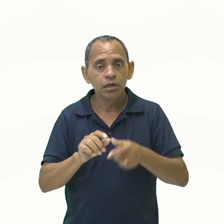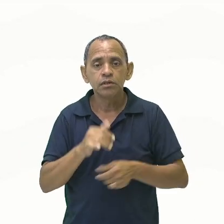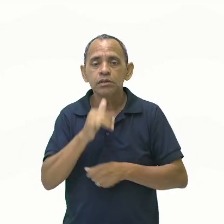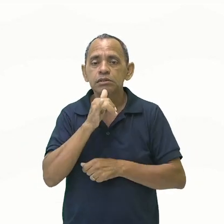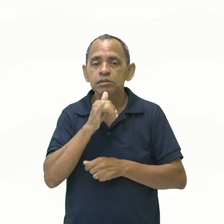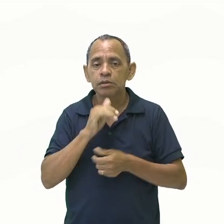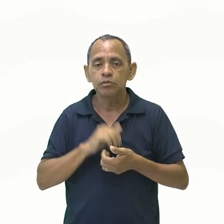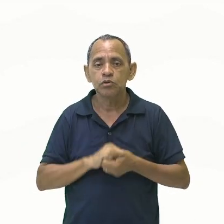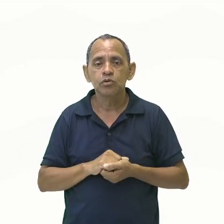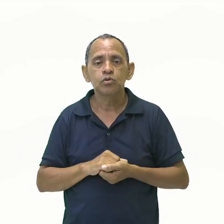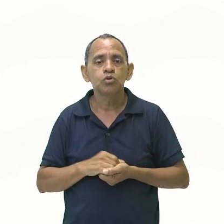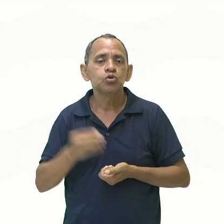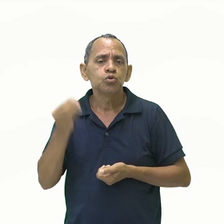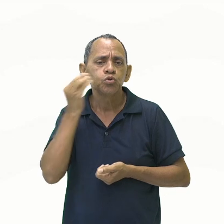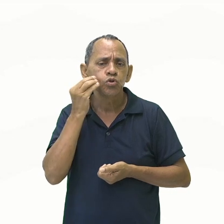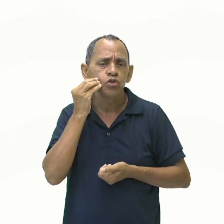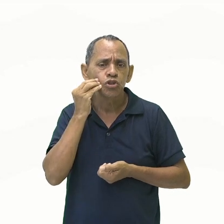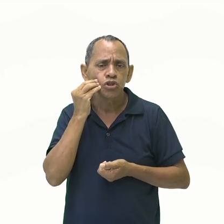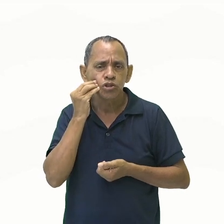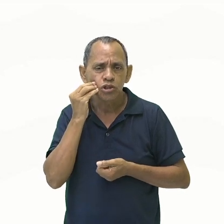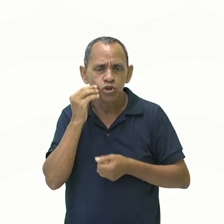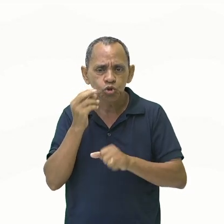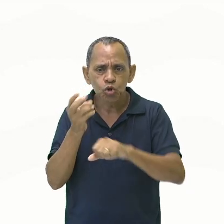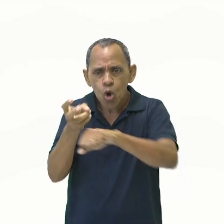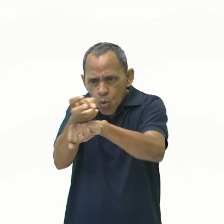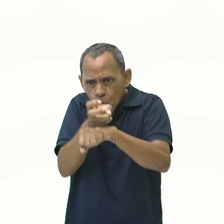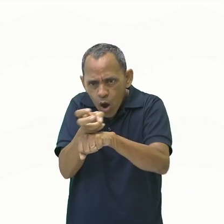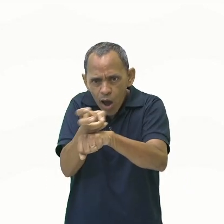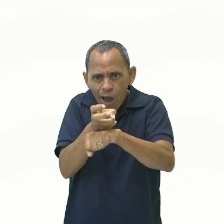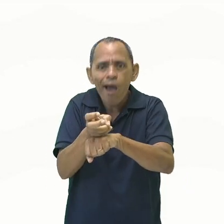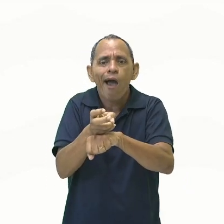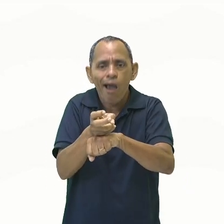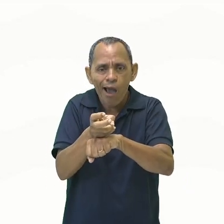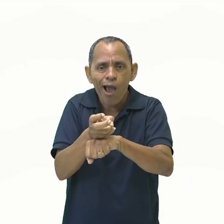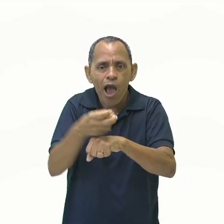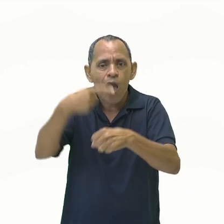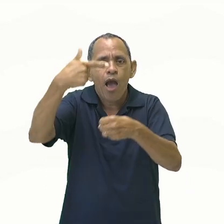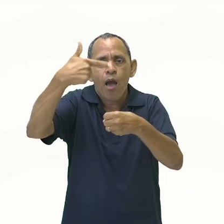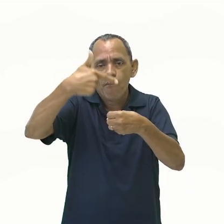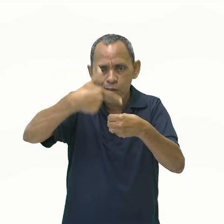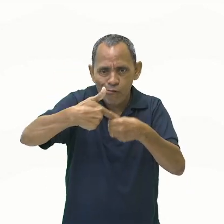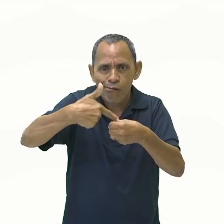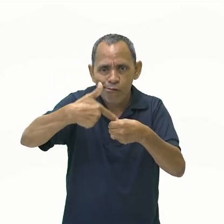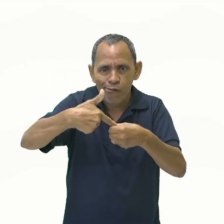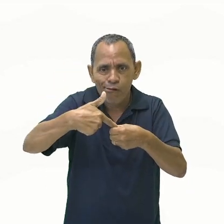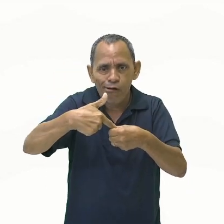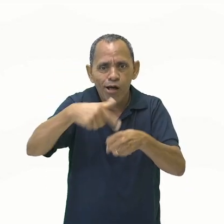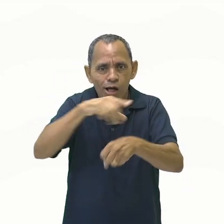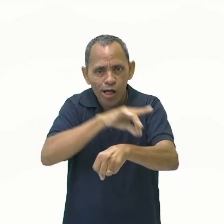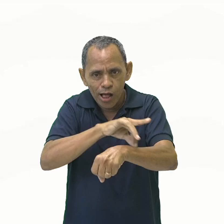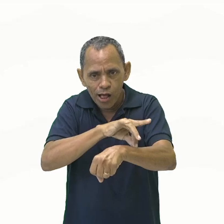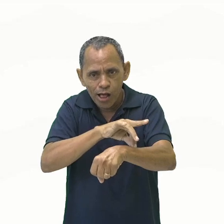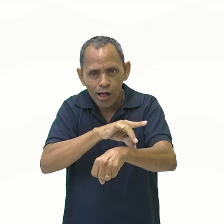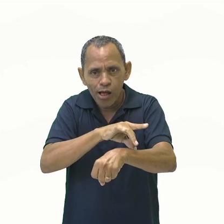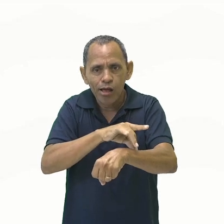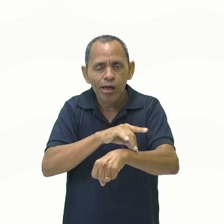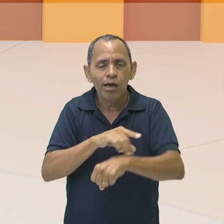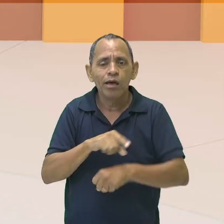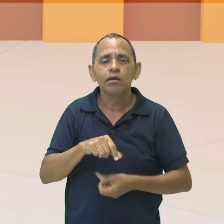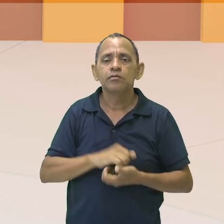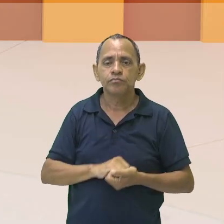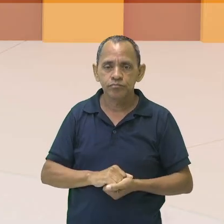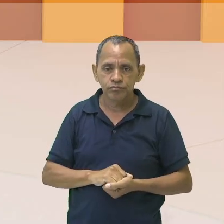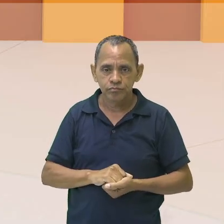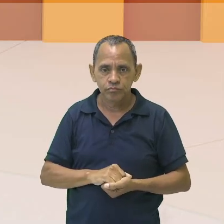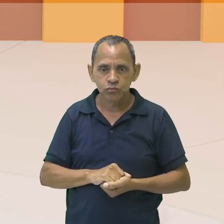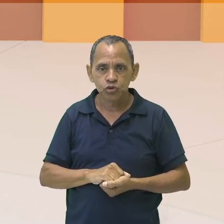estão tentando explorar petróleo e gás natural no litoral norte do nosso país, ali por perto